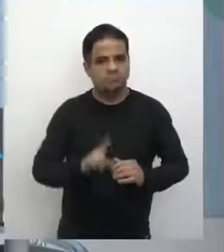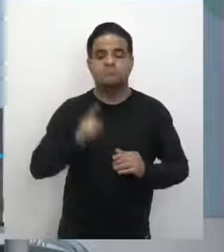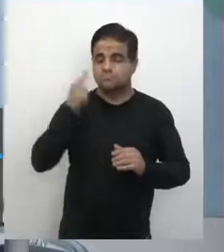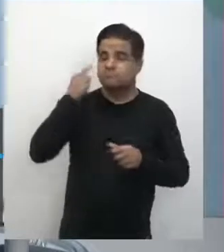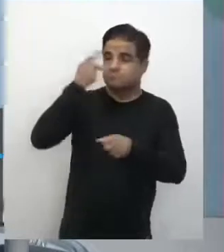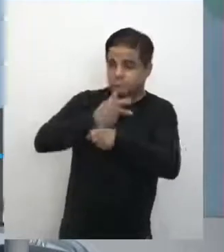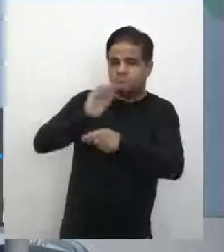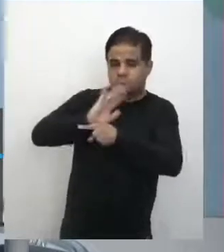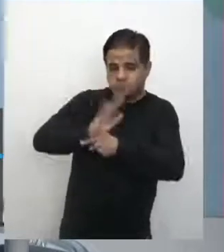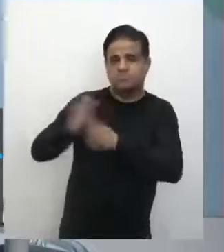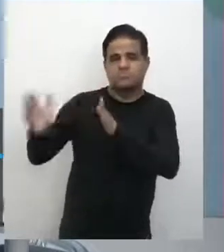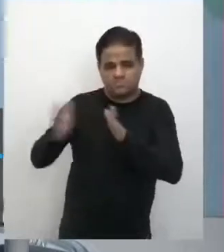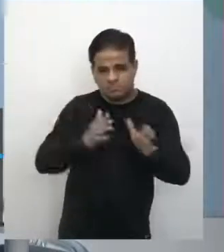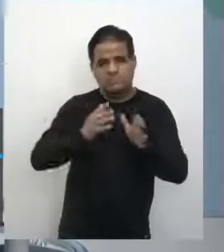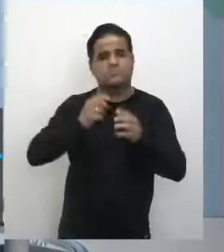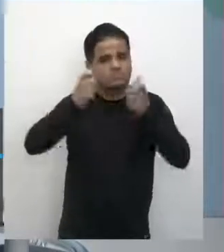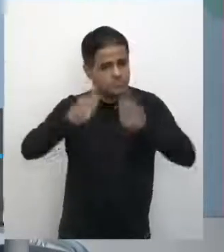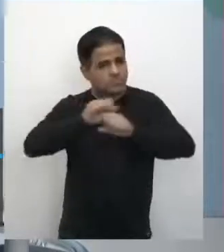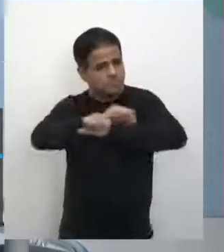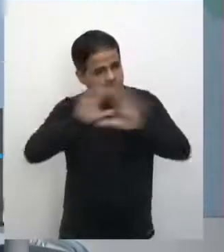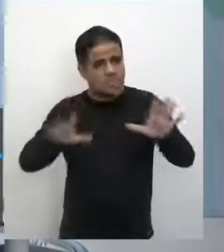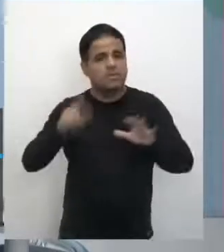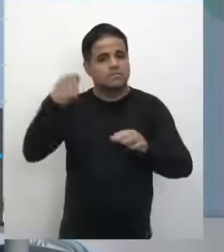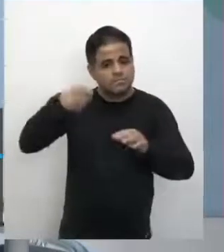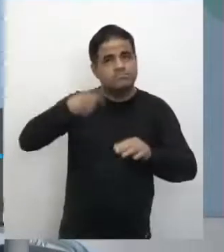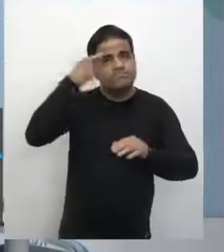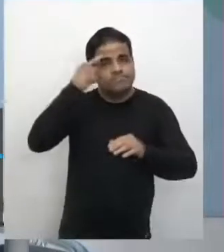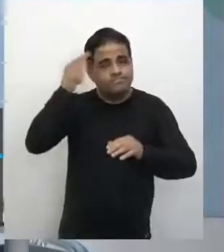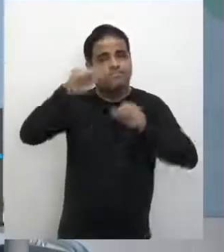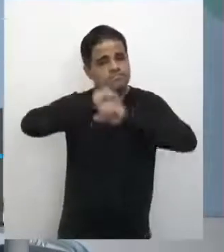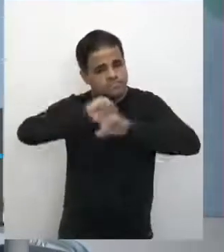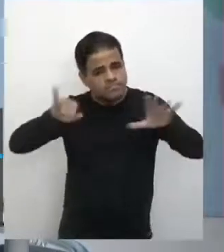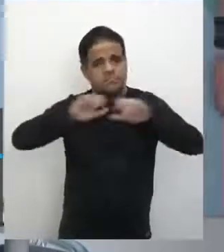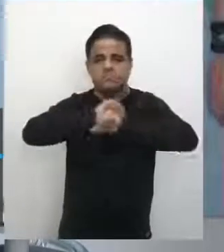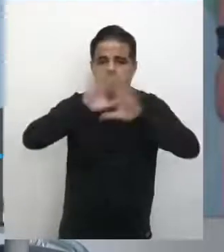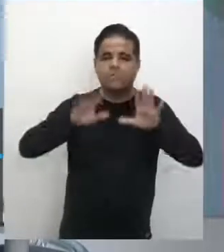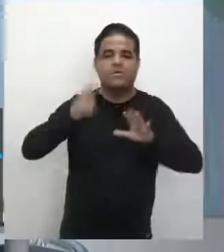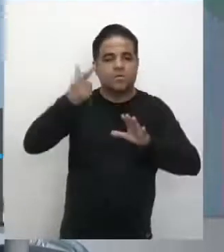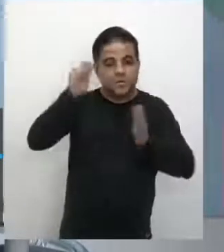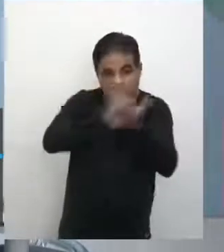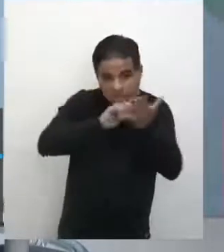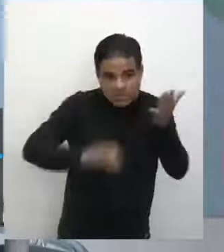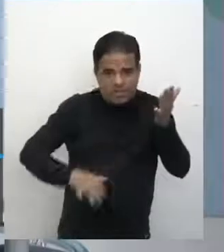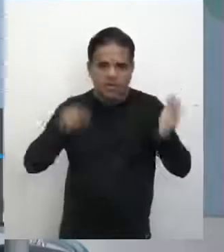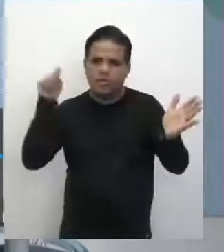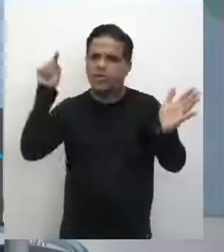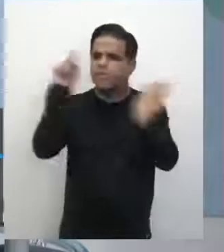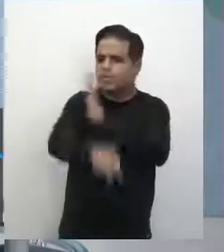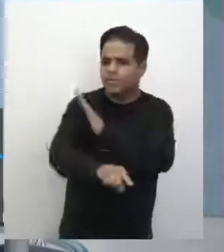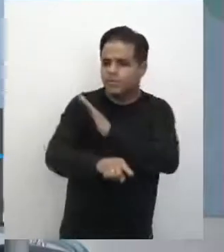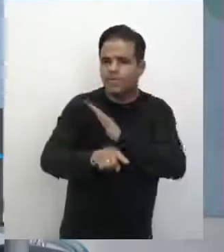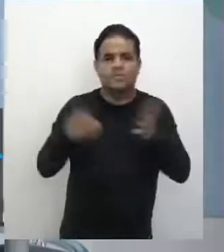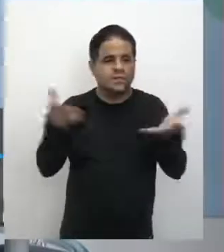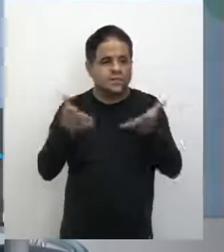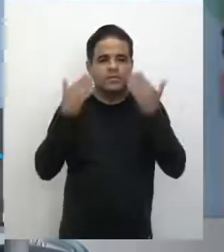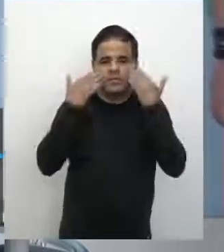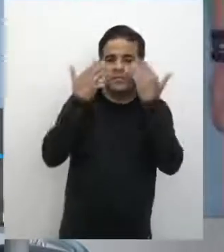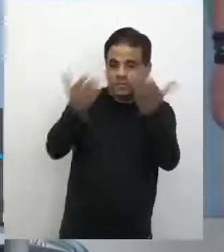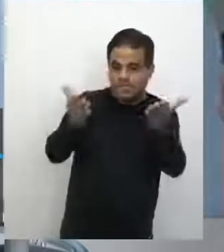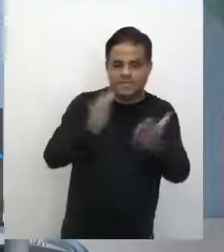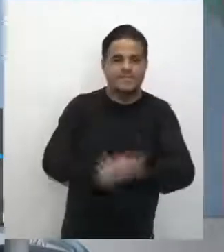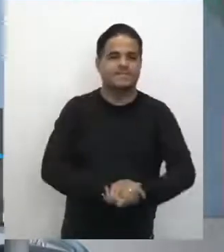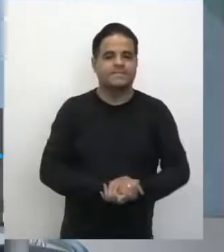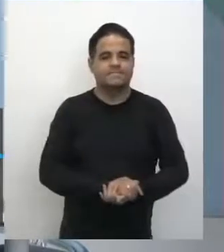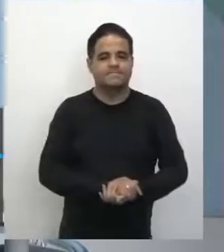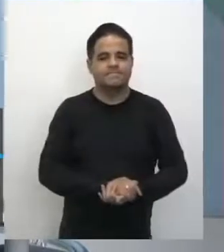isso muito claro e é muito importante a gente ter essa mensagem aí. Vamos para uma atividade? Olha a perguntinha que vai aparecer na tela para vocês.